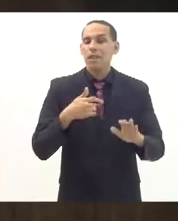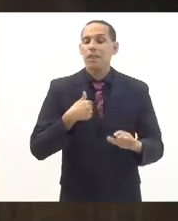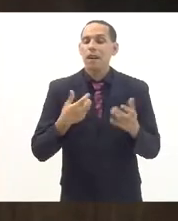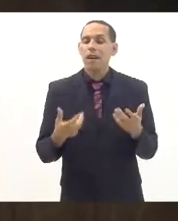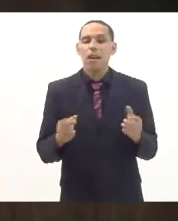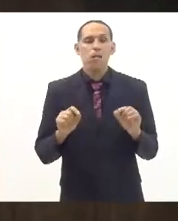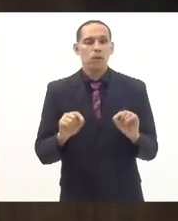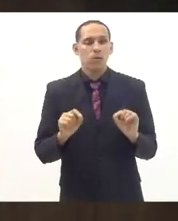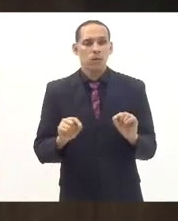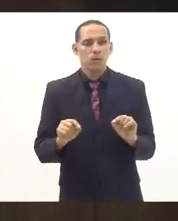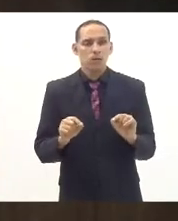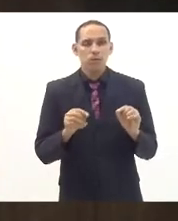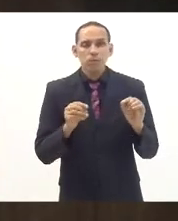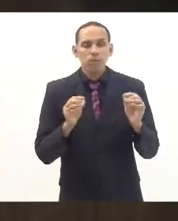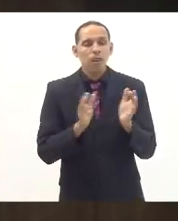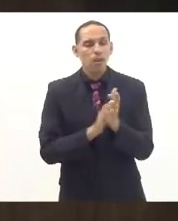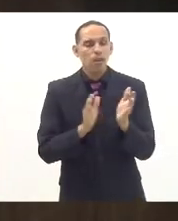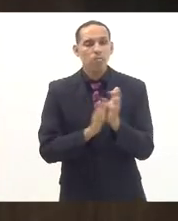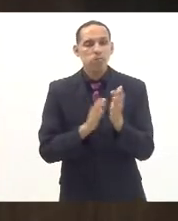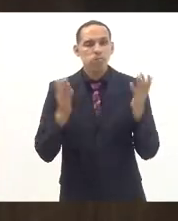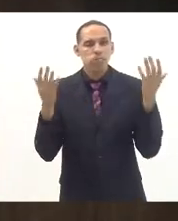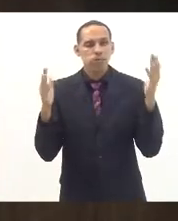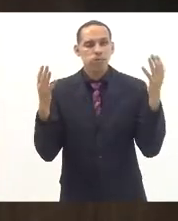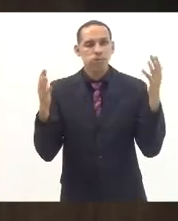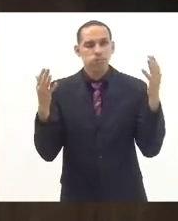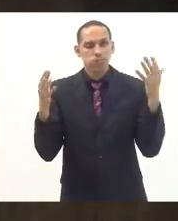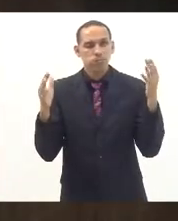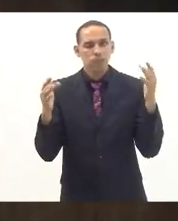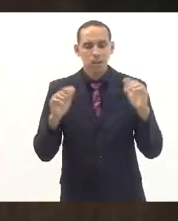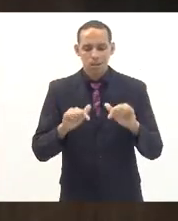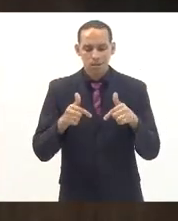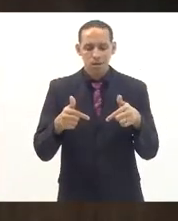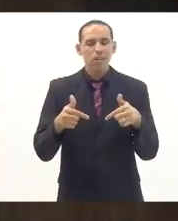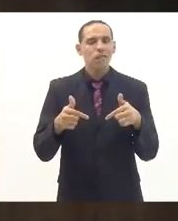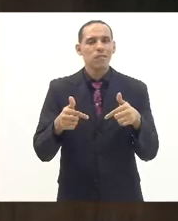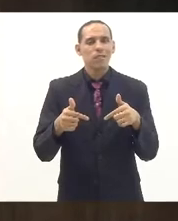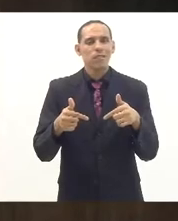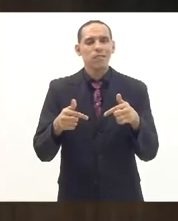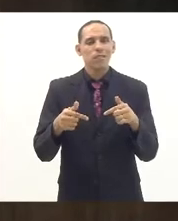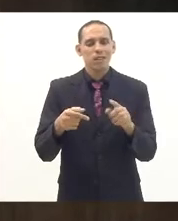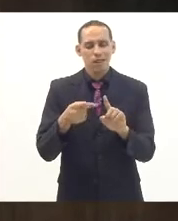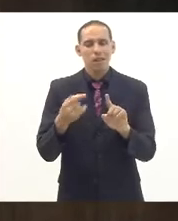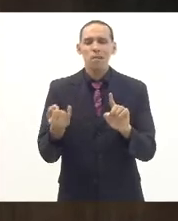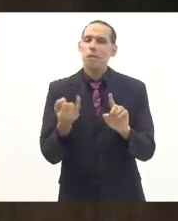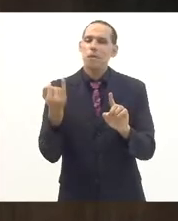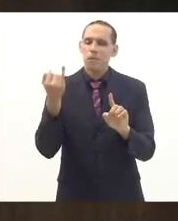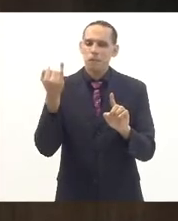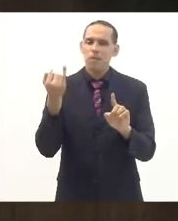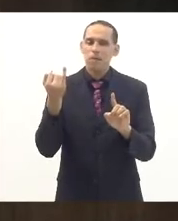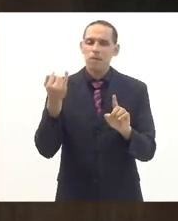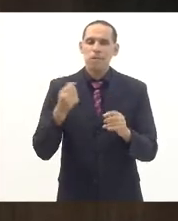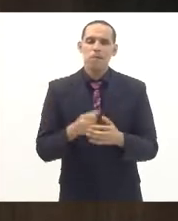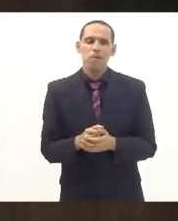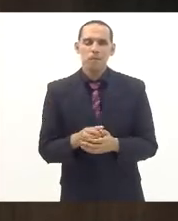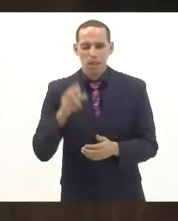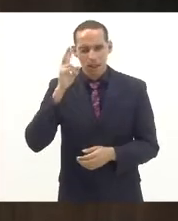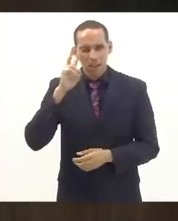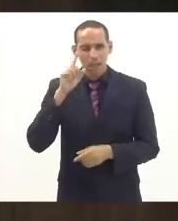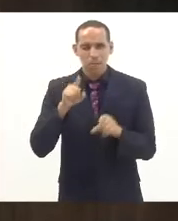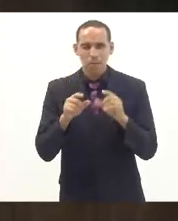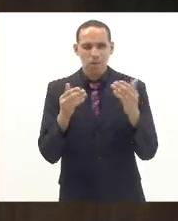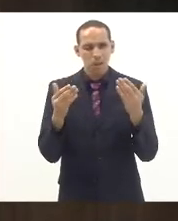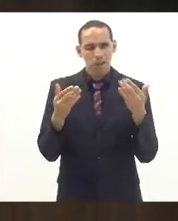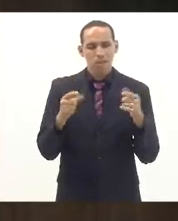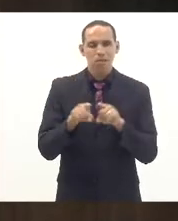a aplaudir esta iniciativa que tenho como de grande importância e lembrando aqui fazendo uma